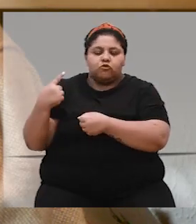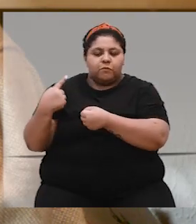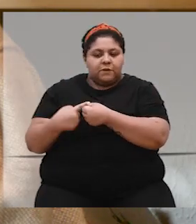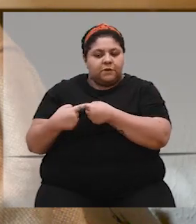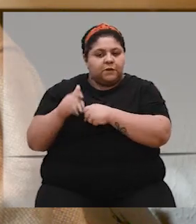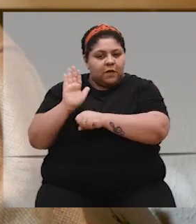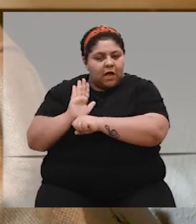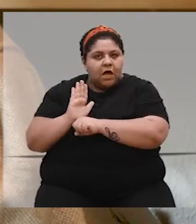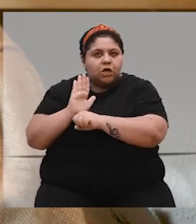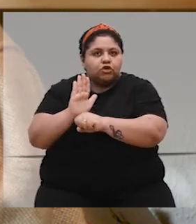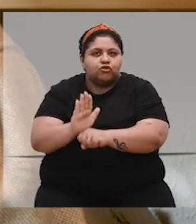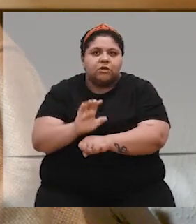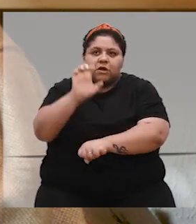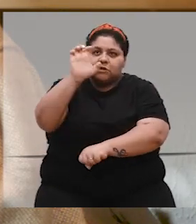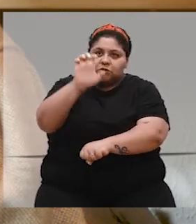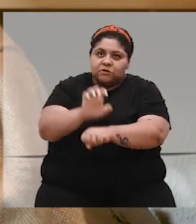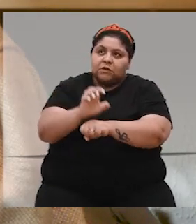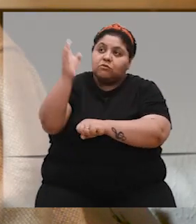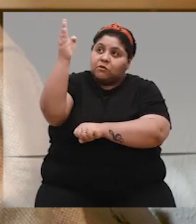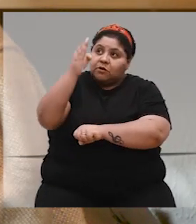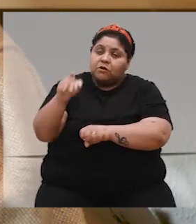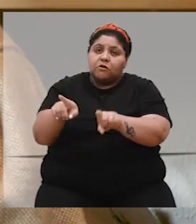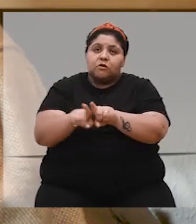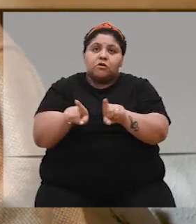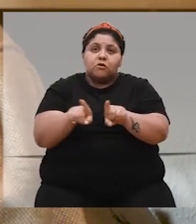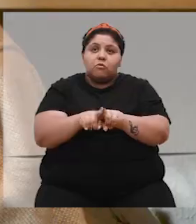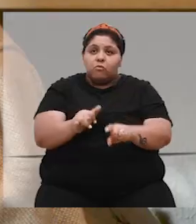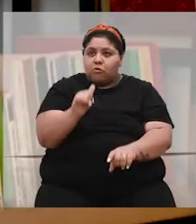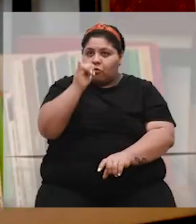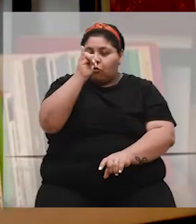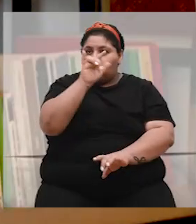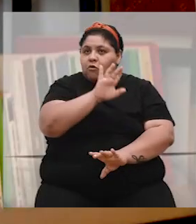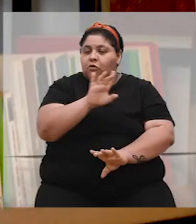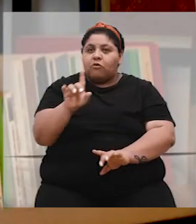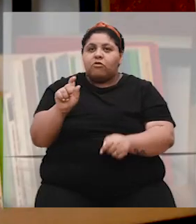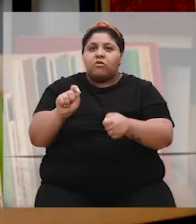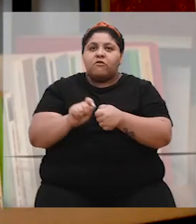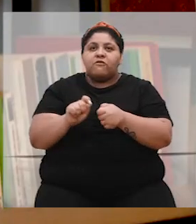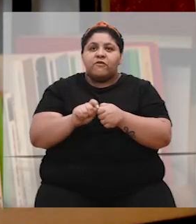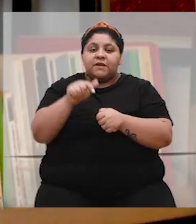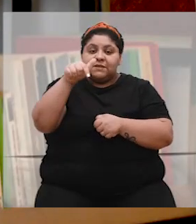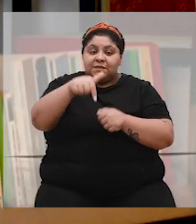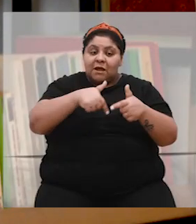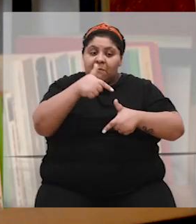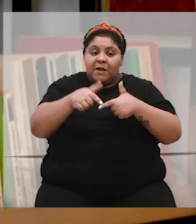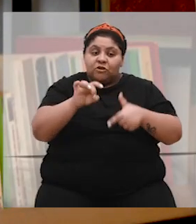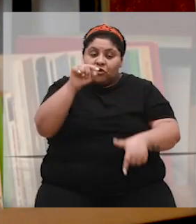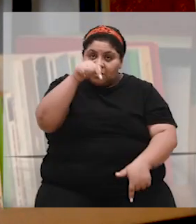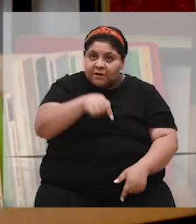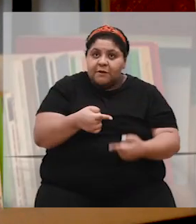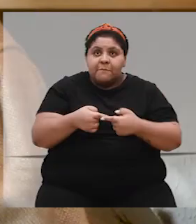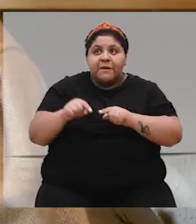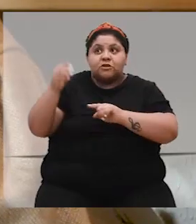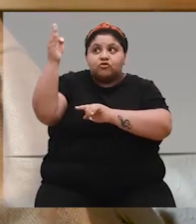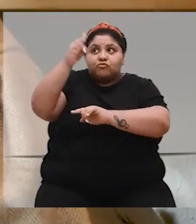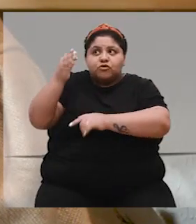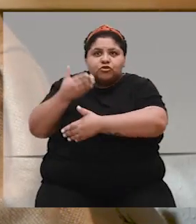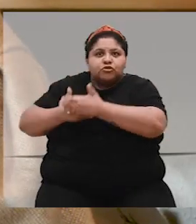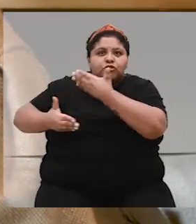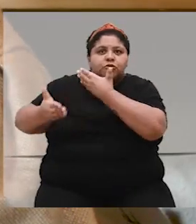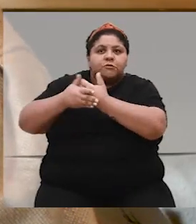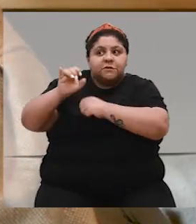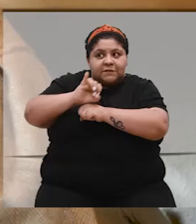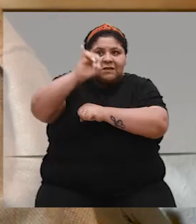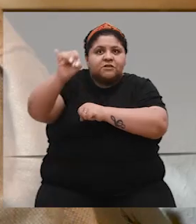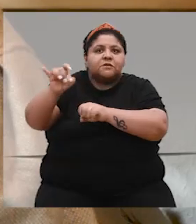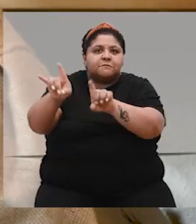essa cidade, por esse estado e pelo Brasil, porque o Instituto Quindim não faz só ações aqui, ele faz ações no Brasil